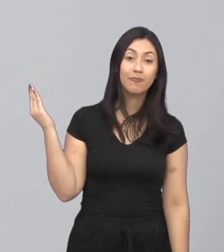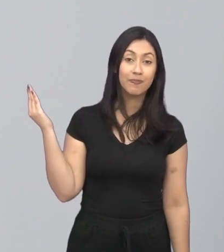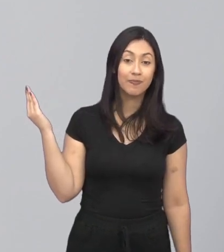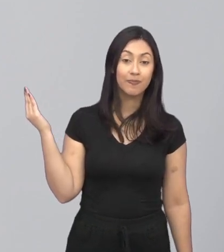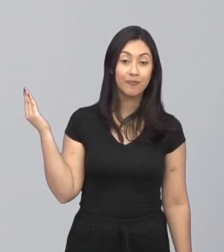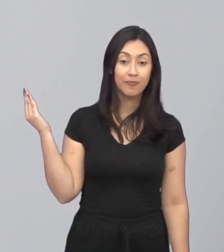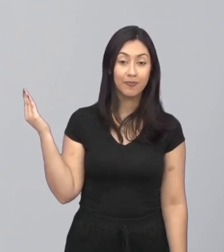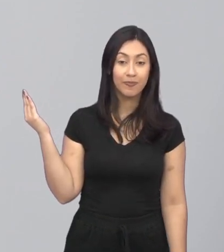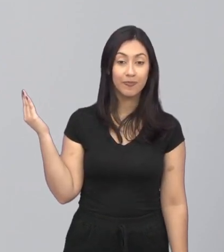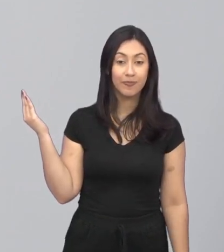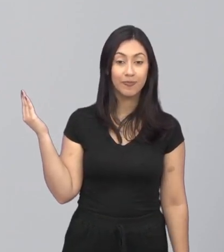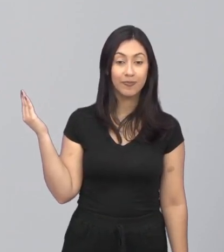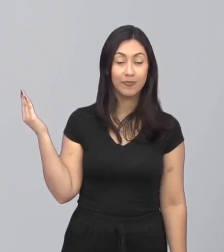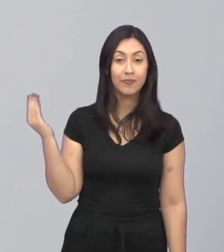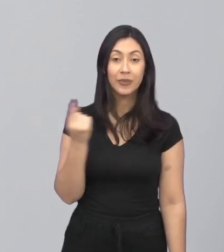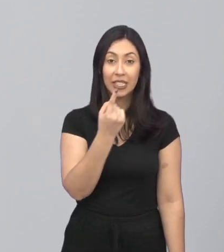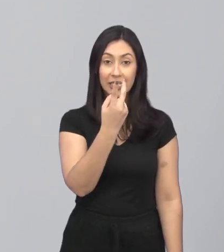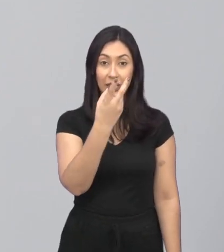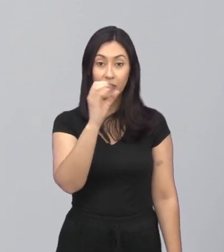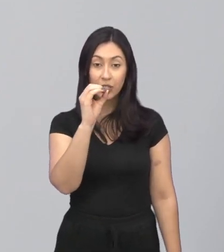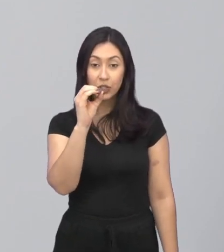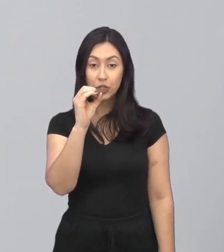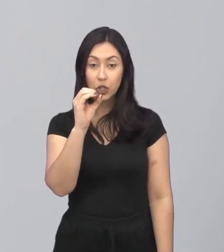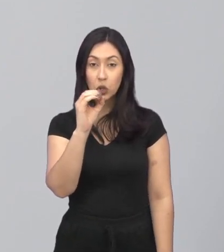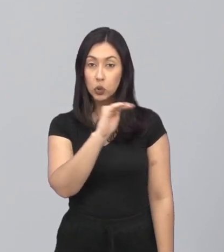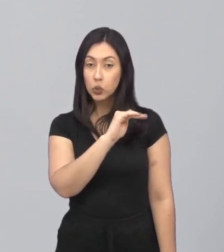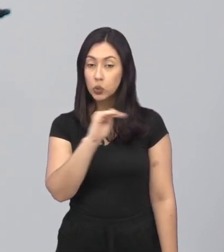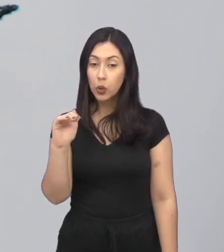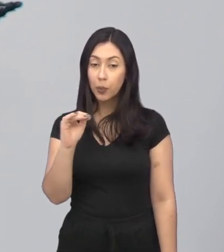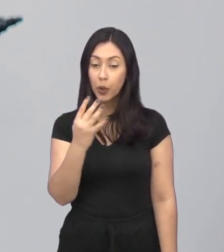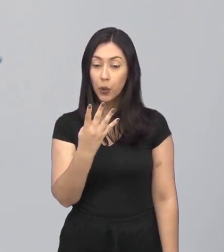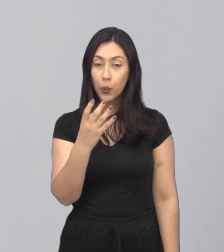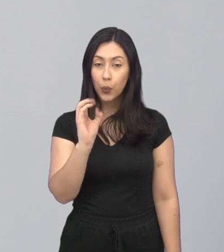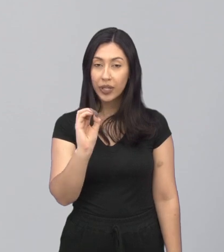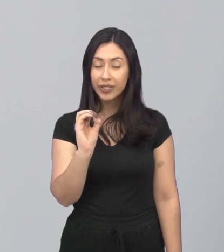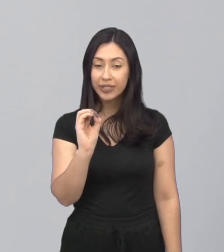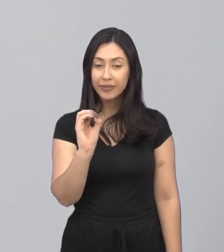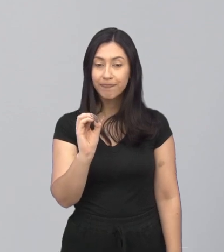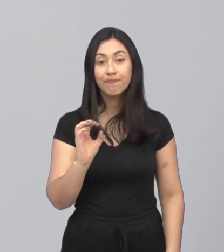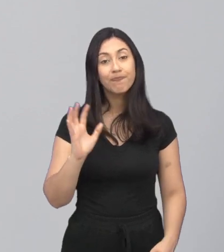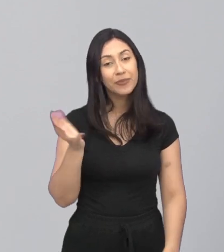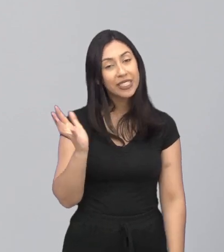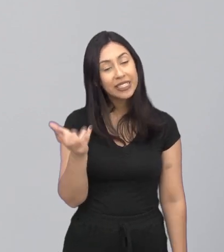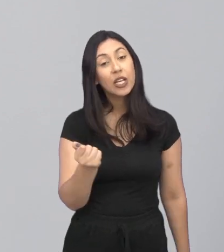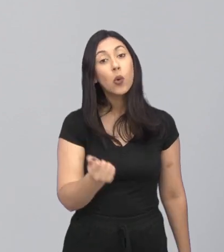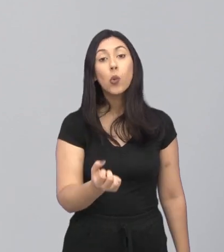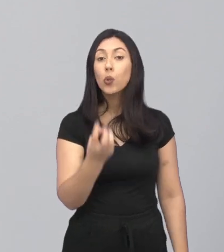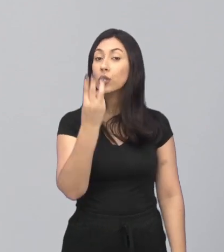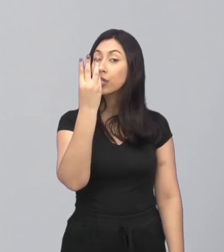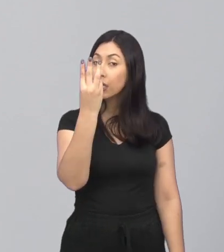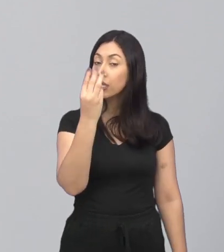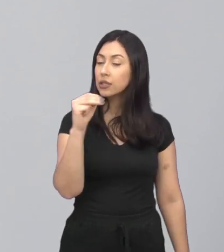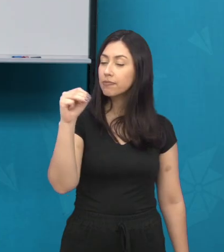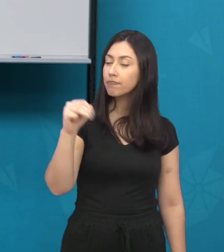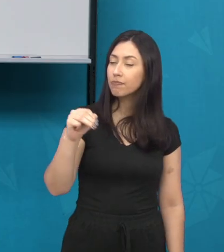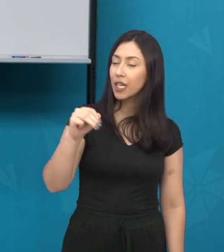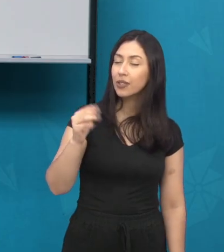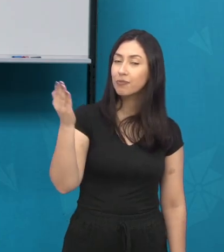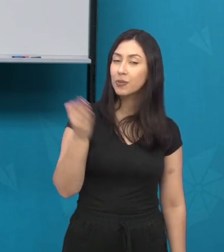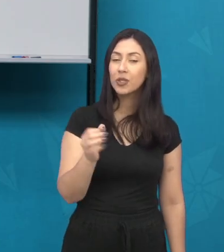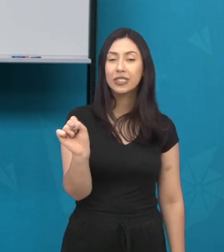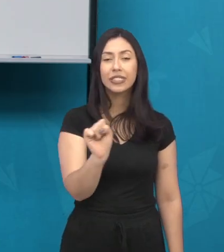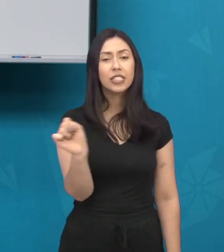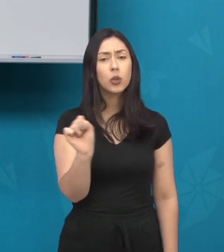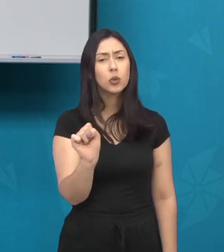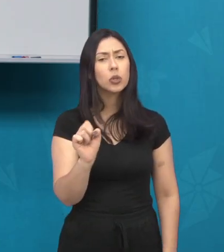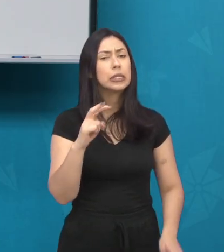520 - 400 120 eu passo o 40 dividindo 3 m/s que